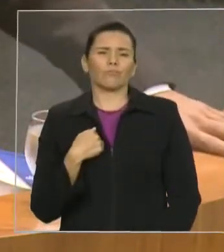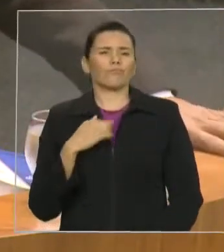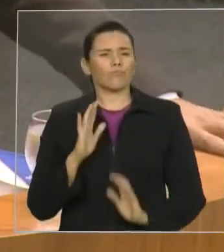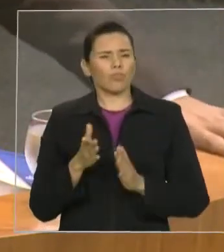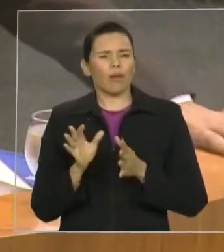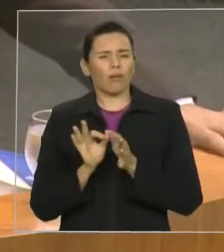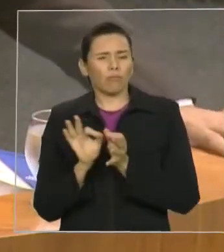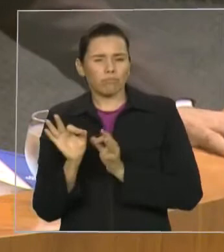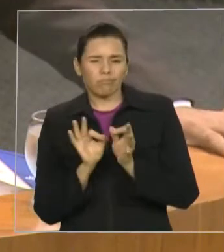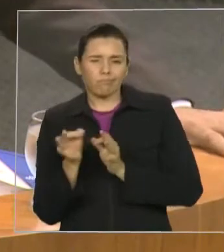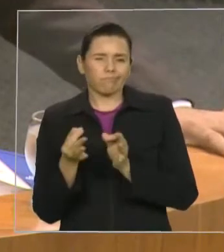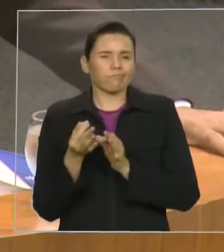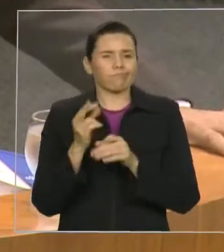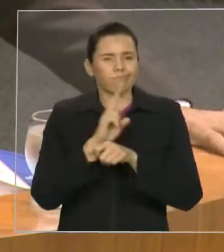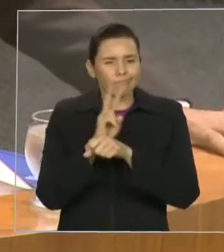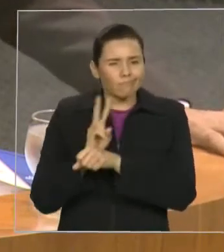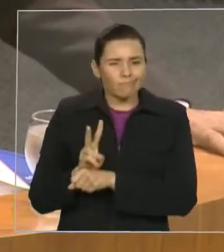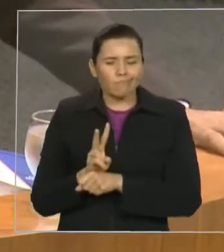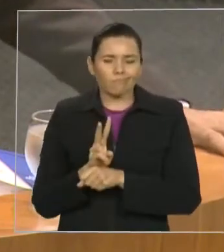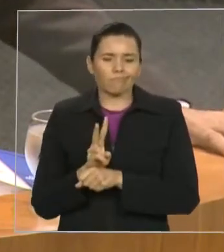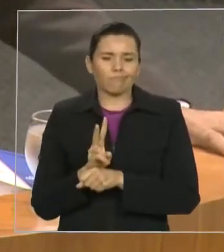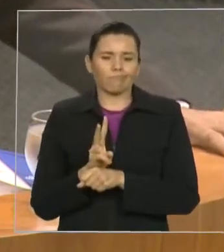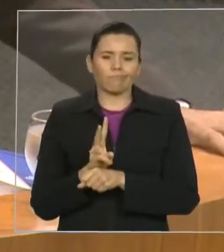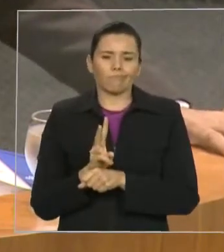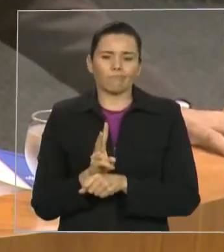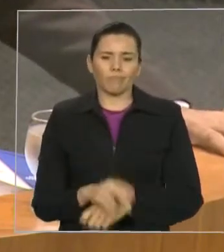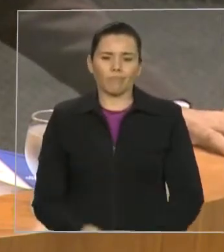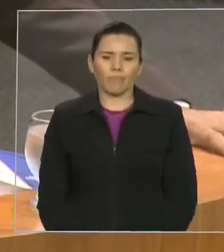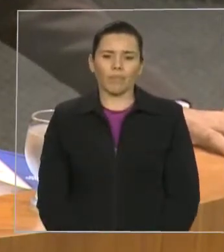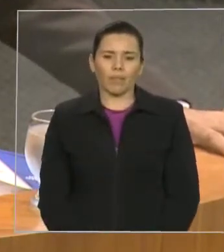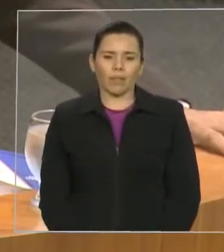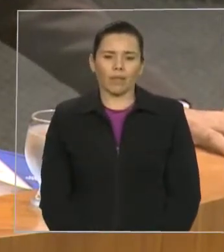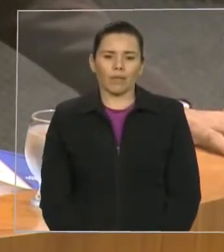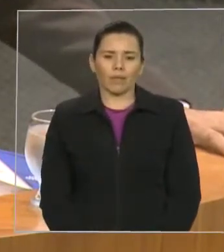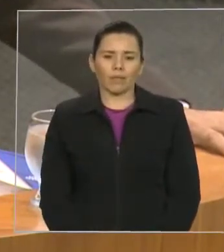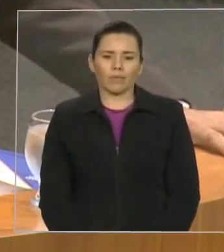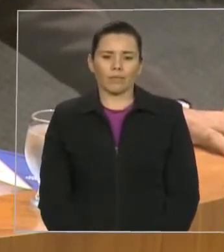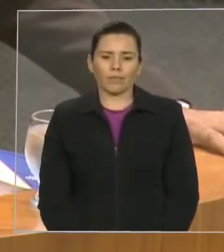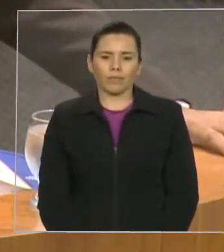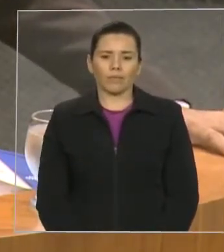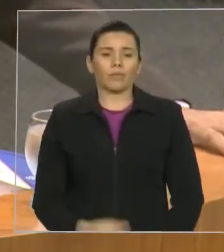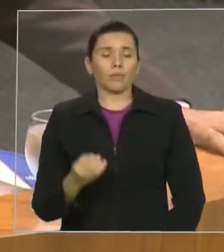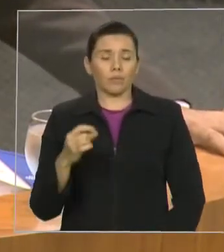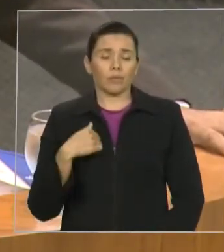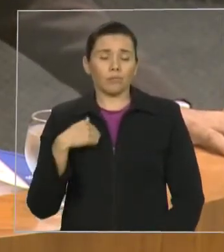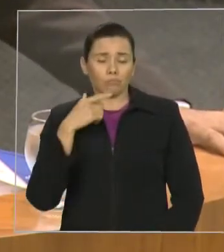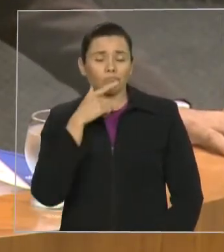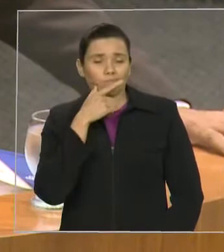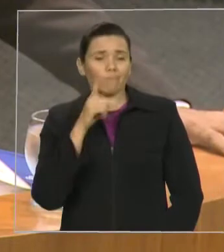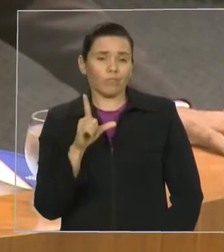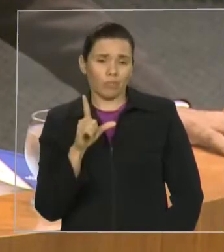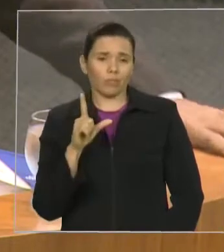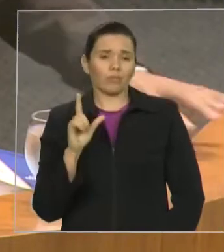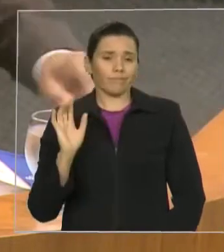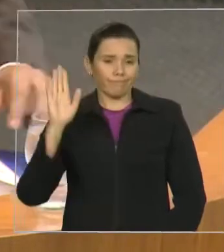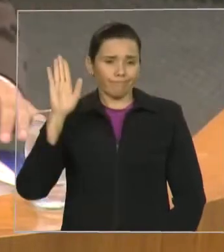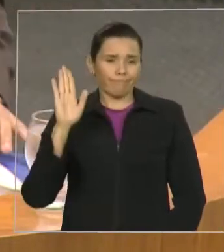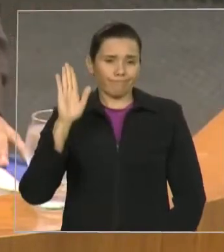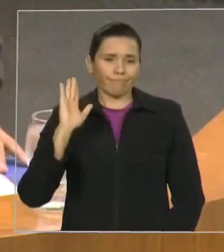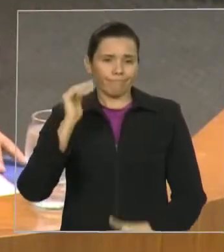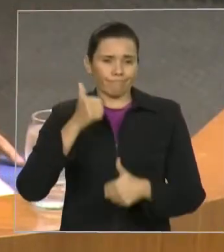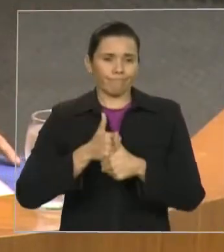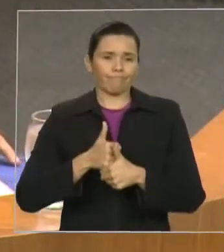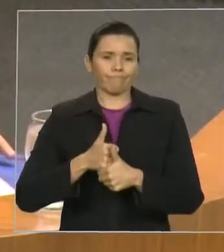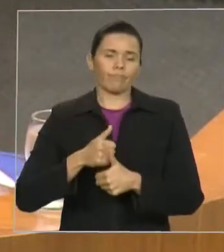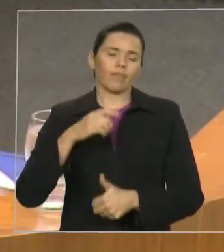pré-organizada, pré-estabelecida, caso fôssemos contemplados com o mandato de deputado estadual, iríamos defender nesta casa?